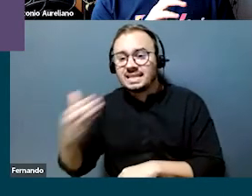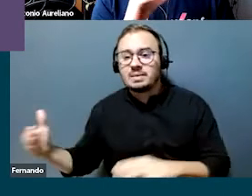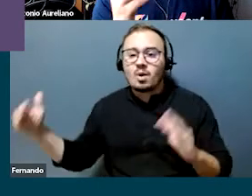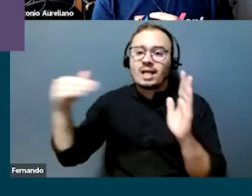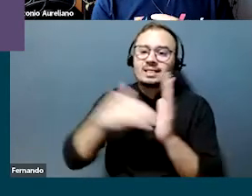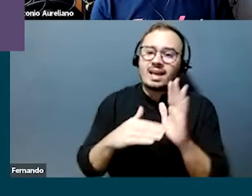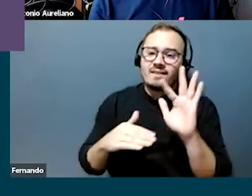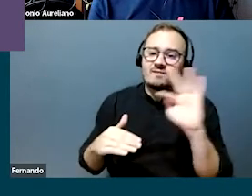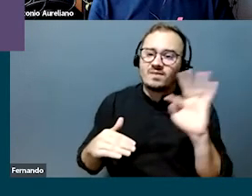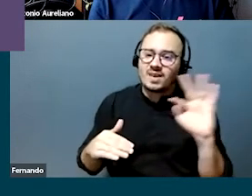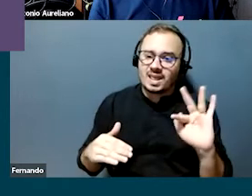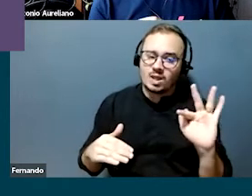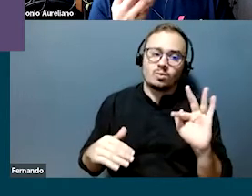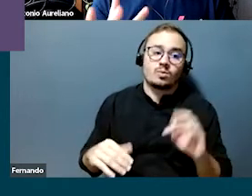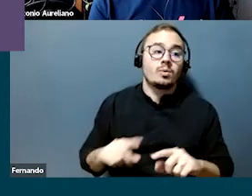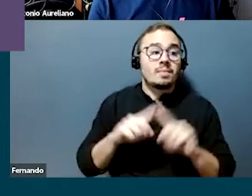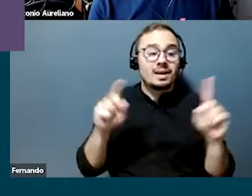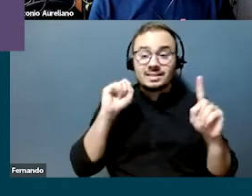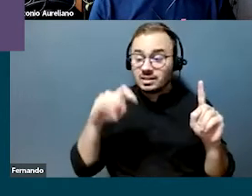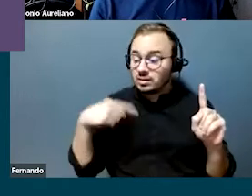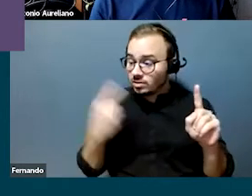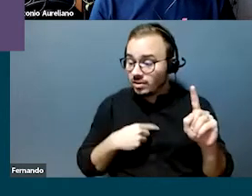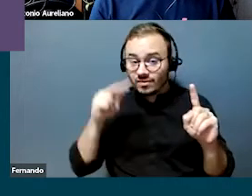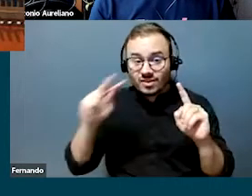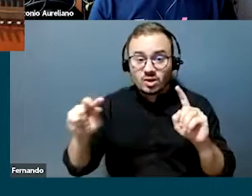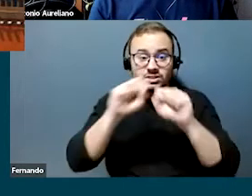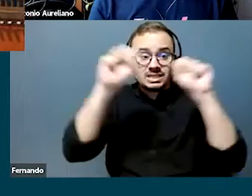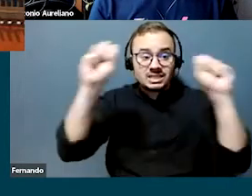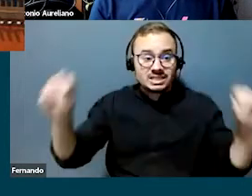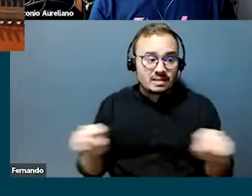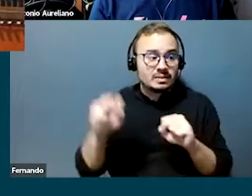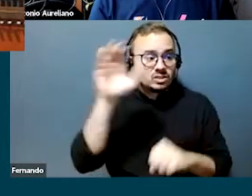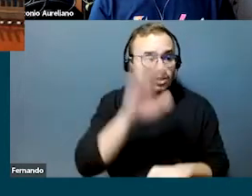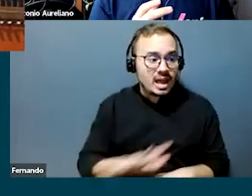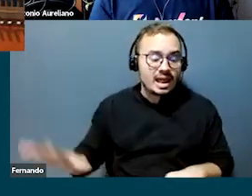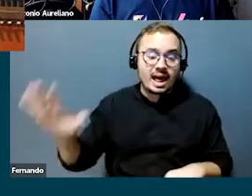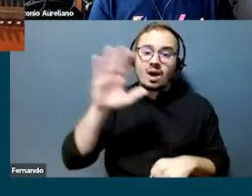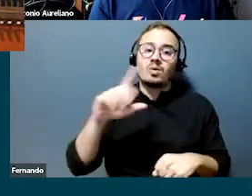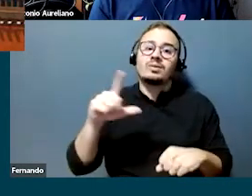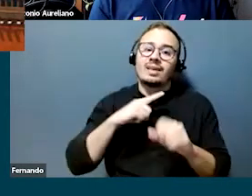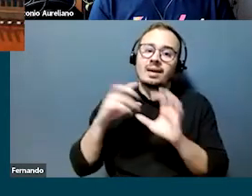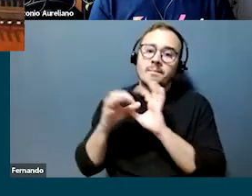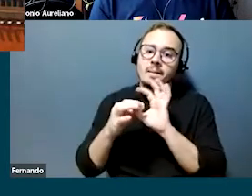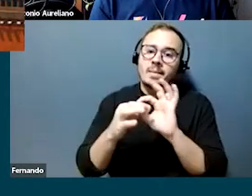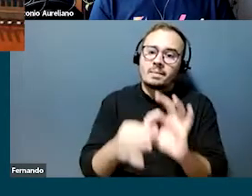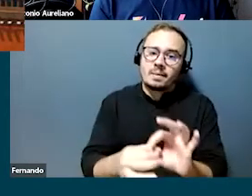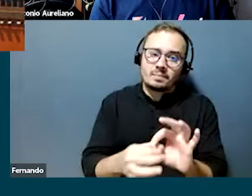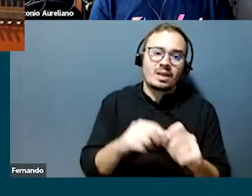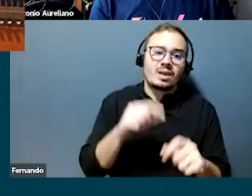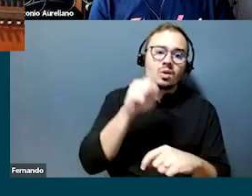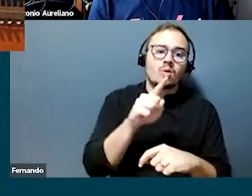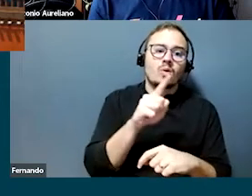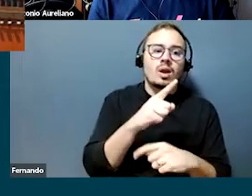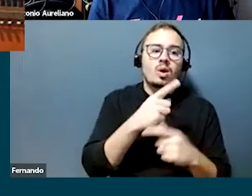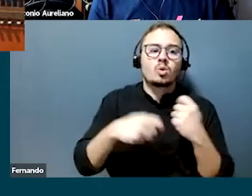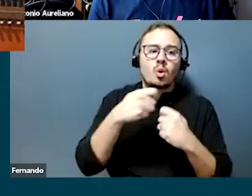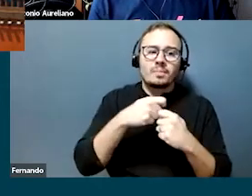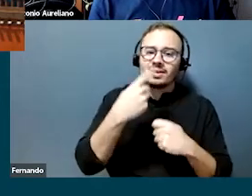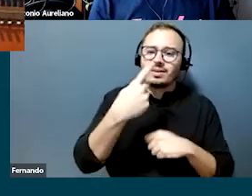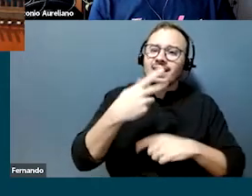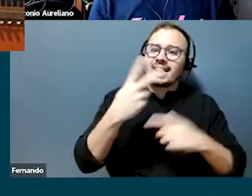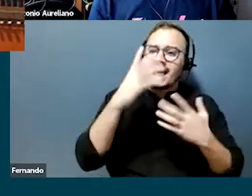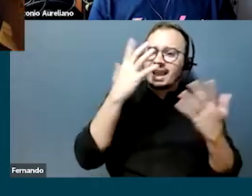a gente analisa, o sistema ele é muito mais aprofundado. E aí a gente chega ao terceiro ponto da nossa conversa, que é o encadeamento econômico do carnaval